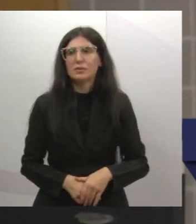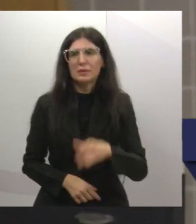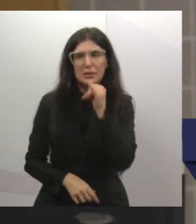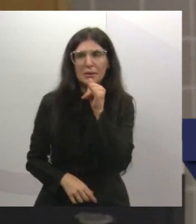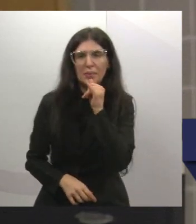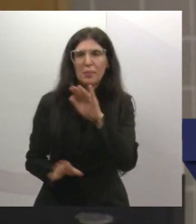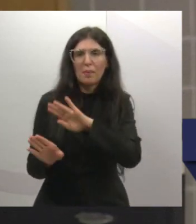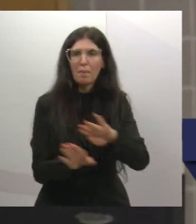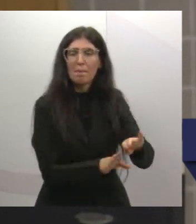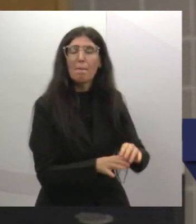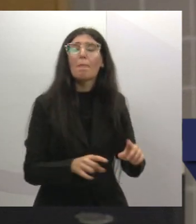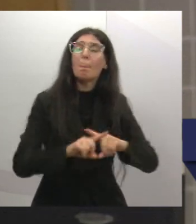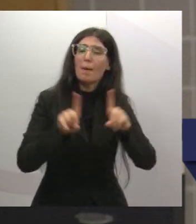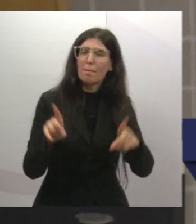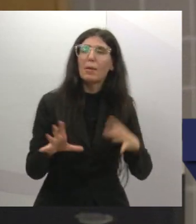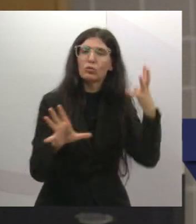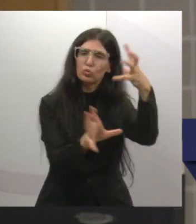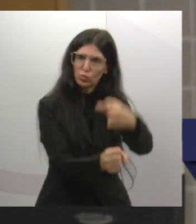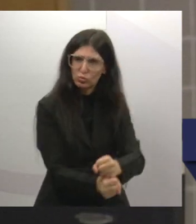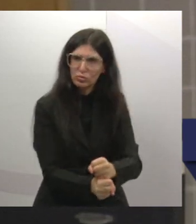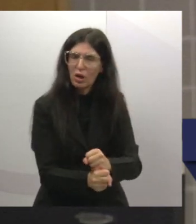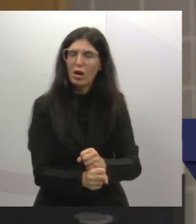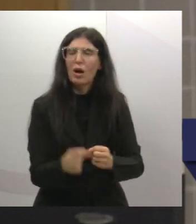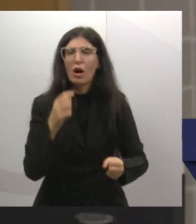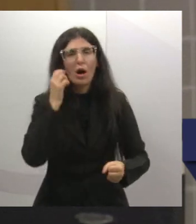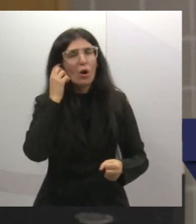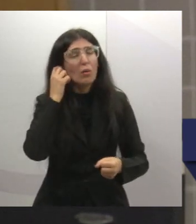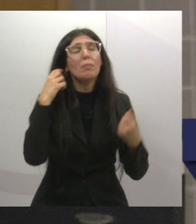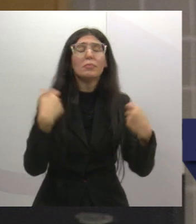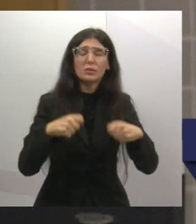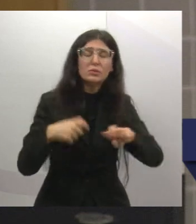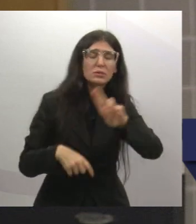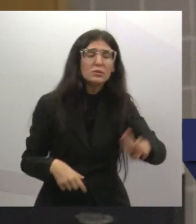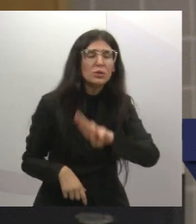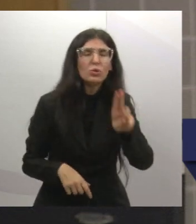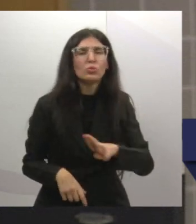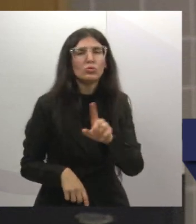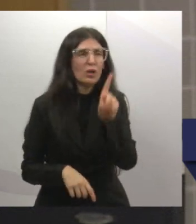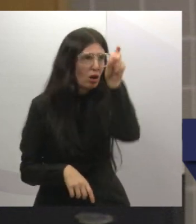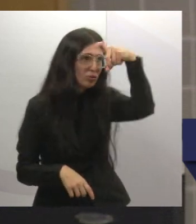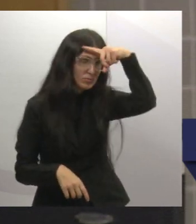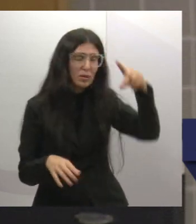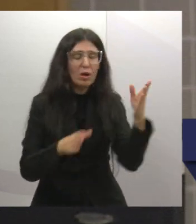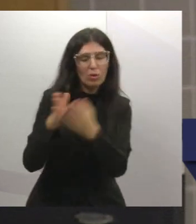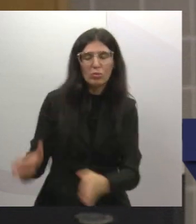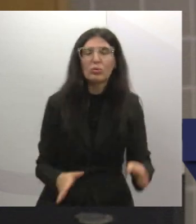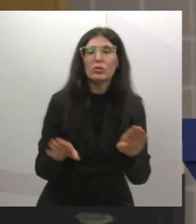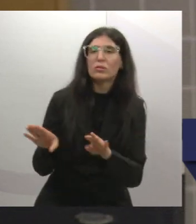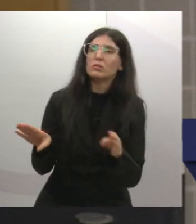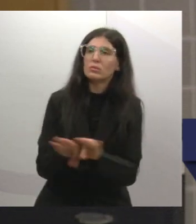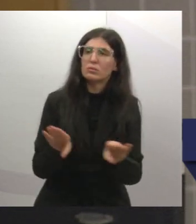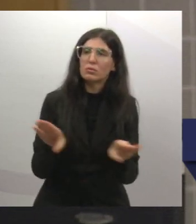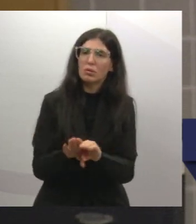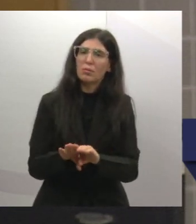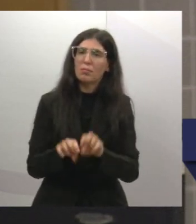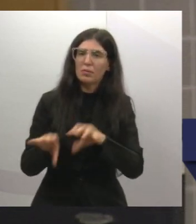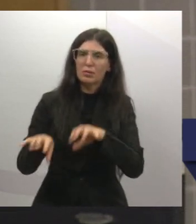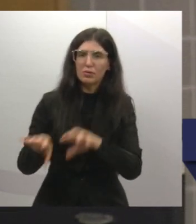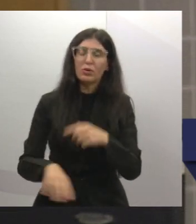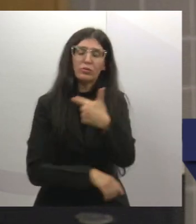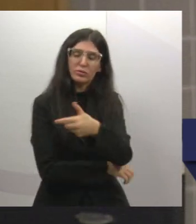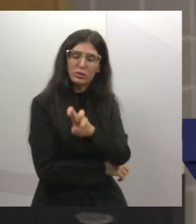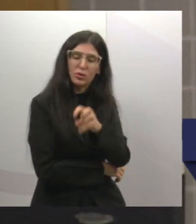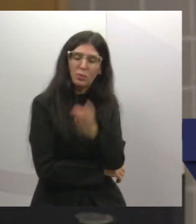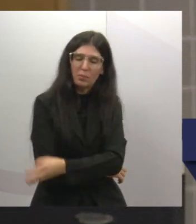208.976.000, tanto para a saúde quanto para a educação. Então, desse valor, eu tenho que ter 25% para a